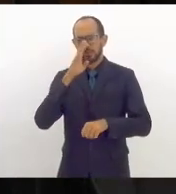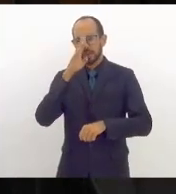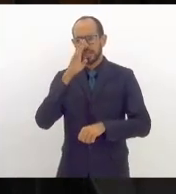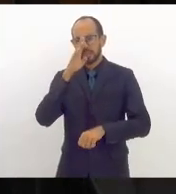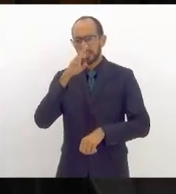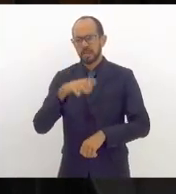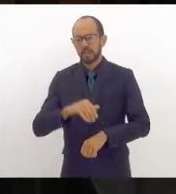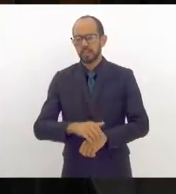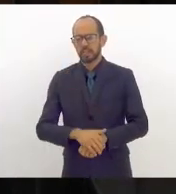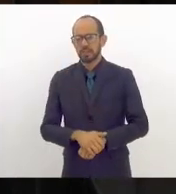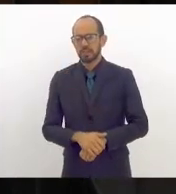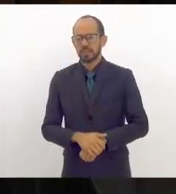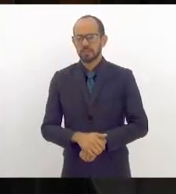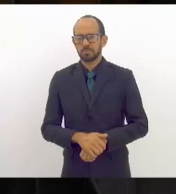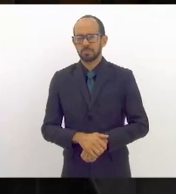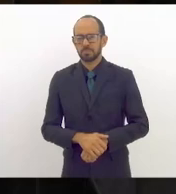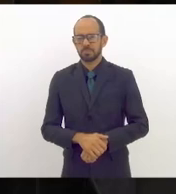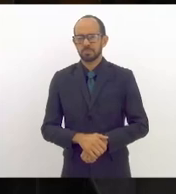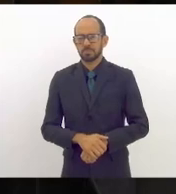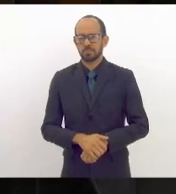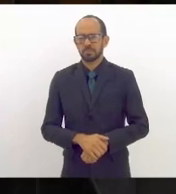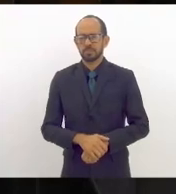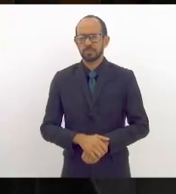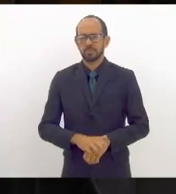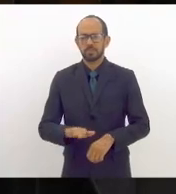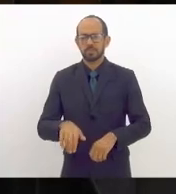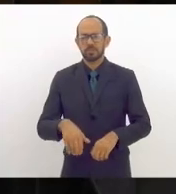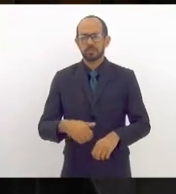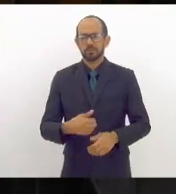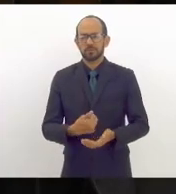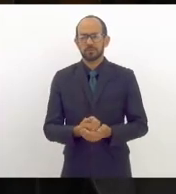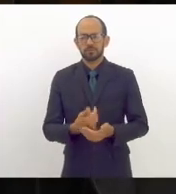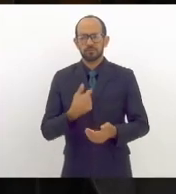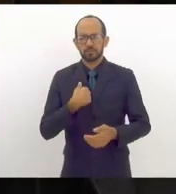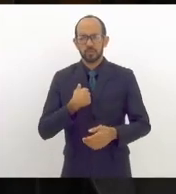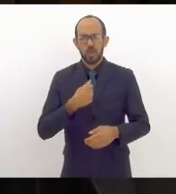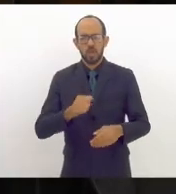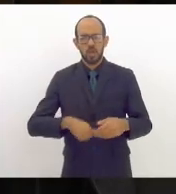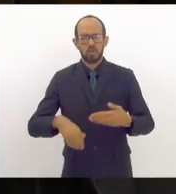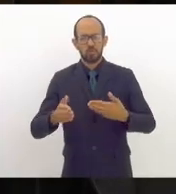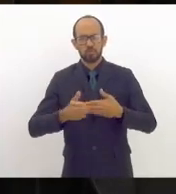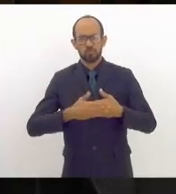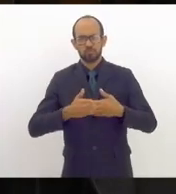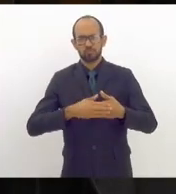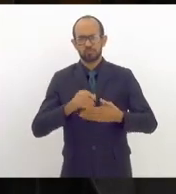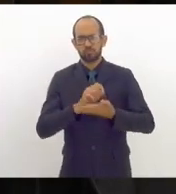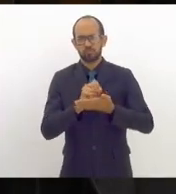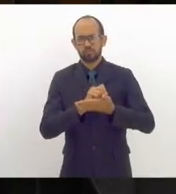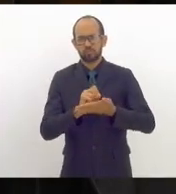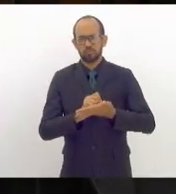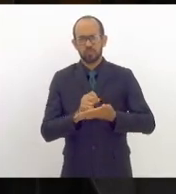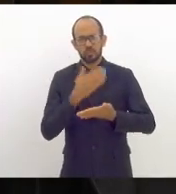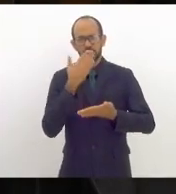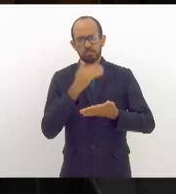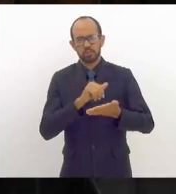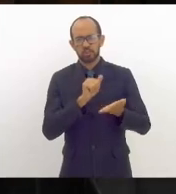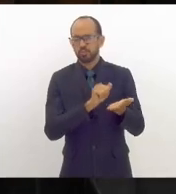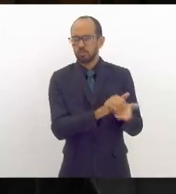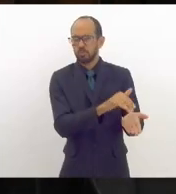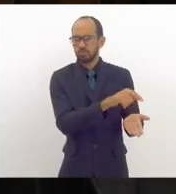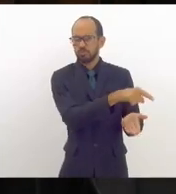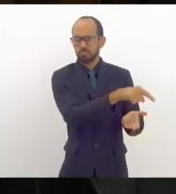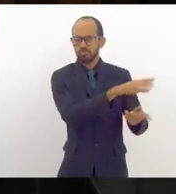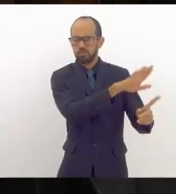no Exercício da sua atividade pública Eu fui o autor de um pedido de impeachment do homenageado